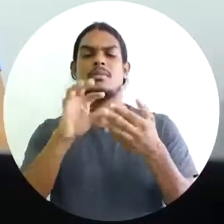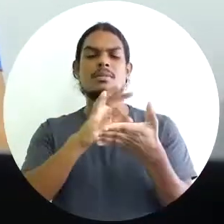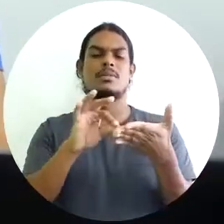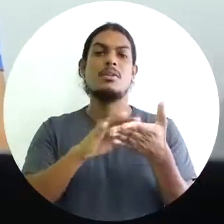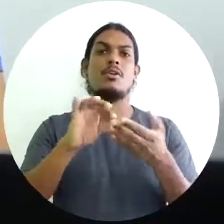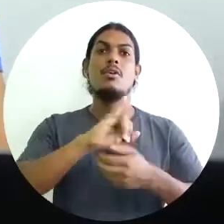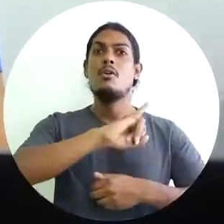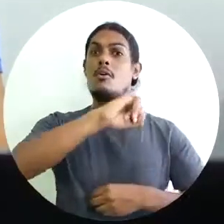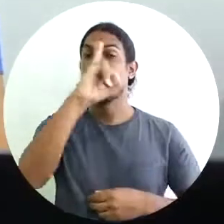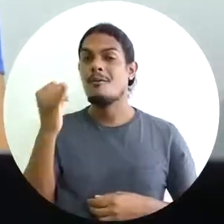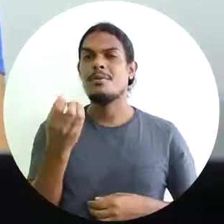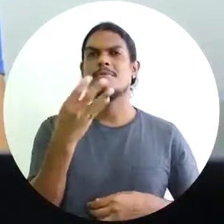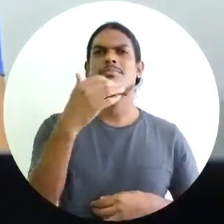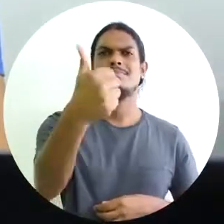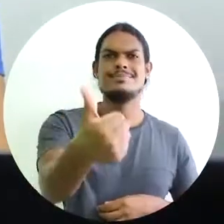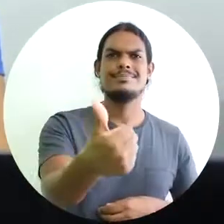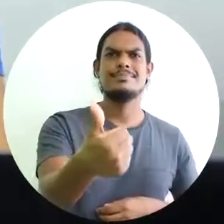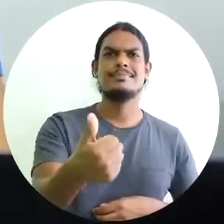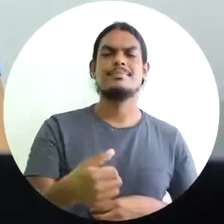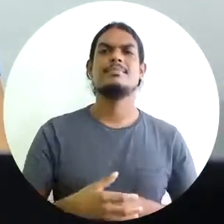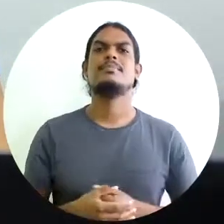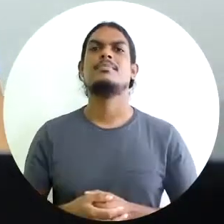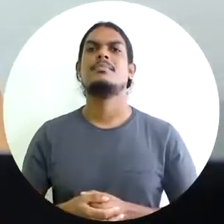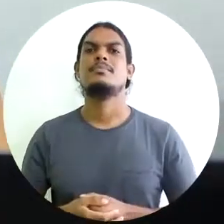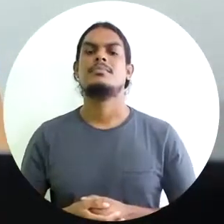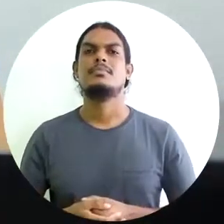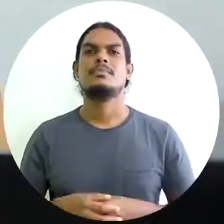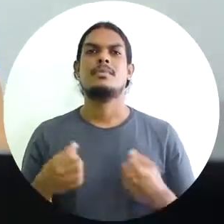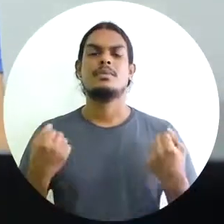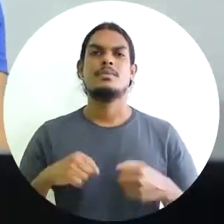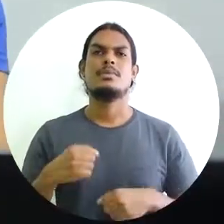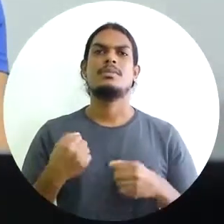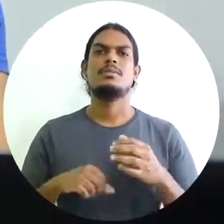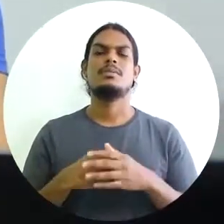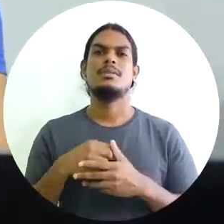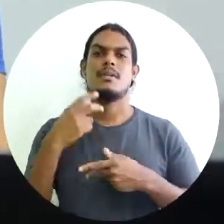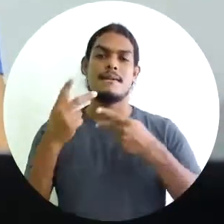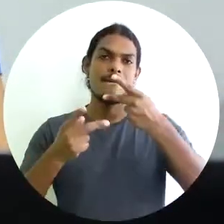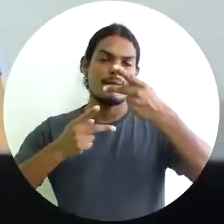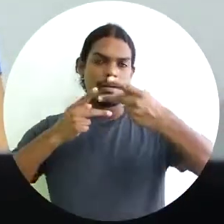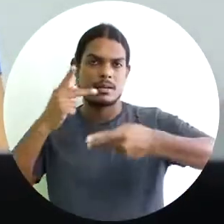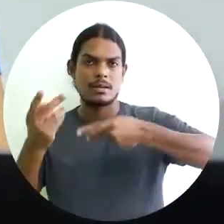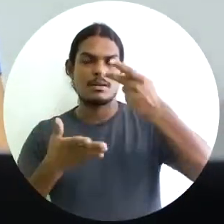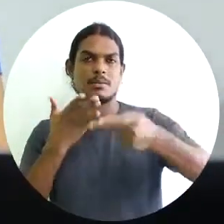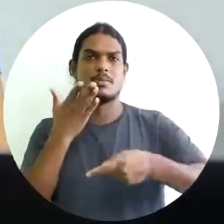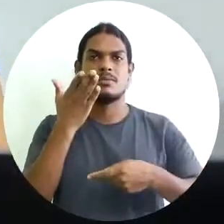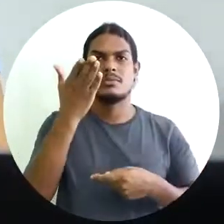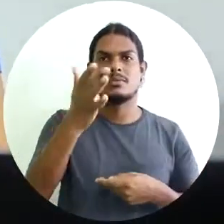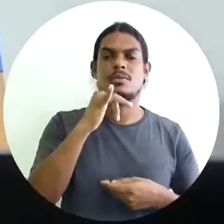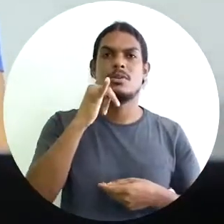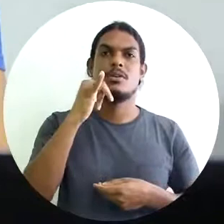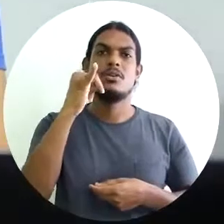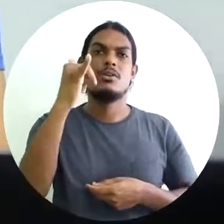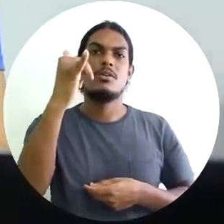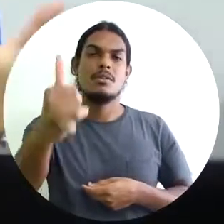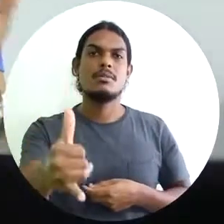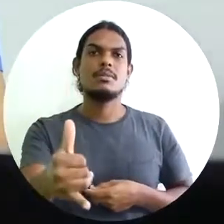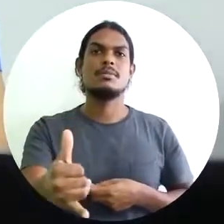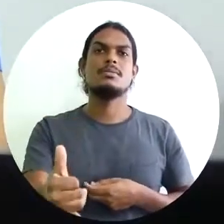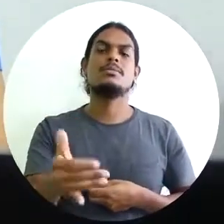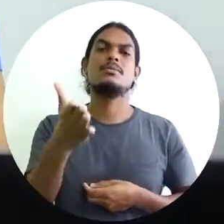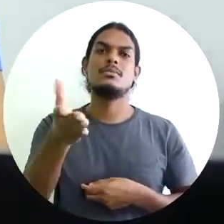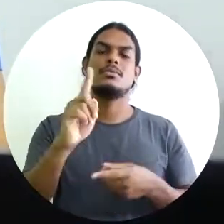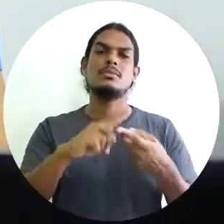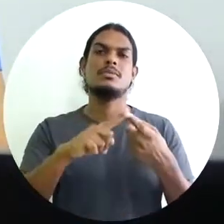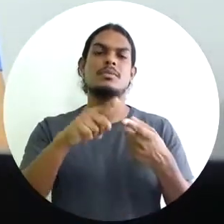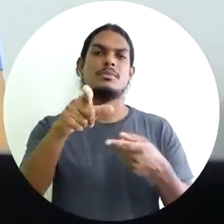digo olá, tudo bem? Eu tive que moldar a minha linguagem através do sujeito que fala comigo. Então, quem também é interlocutor e recebe